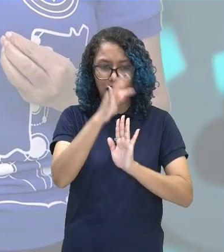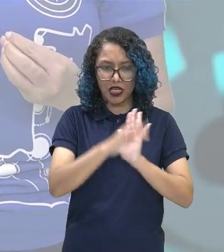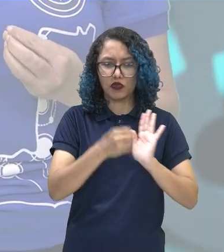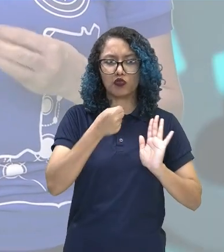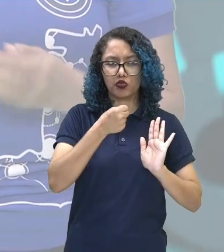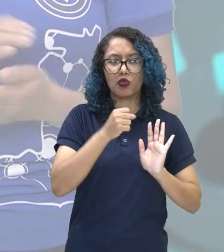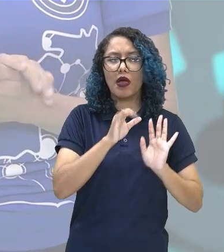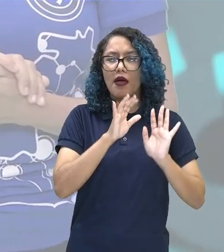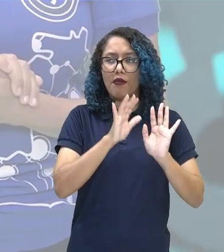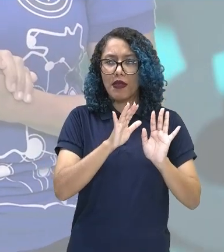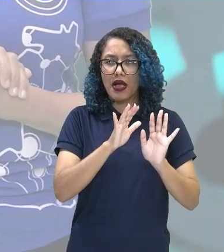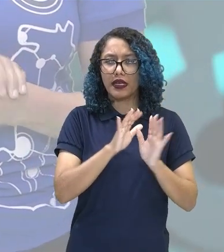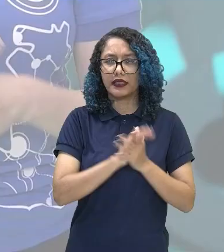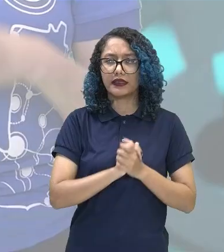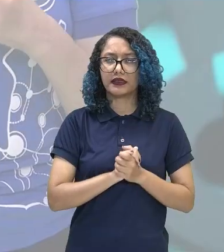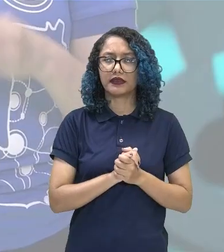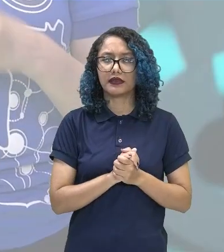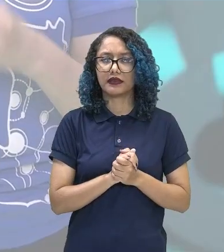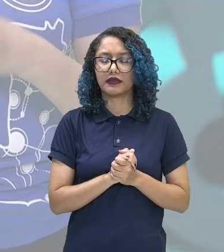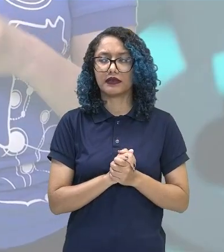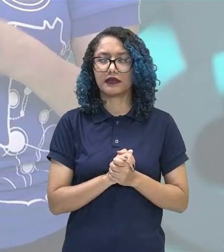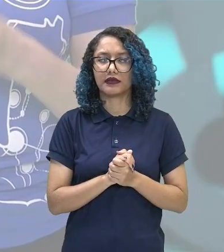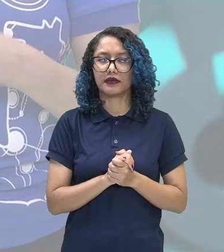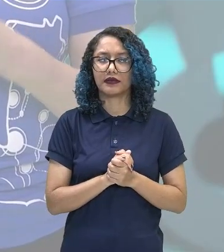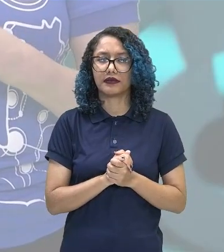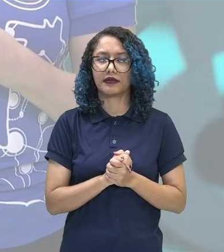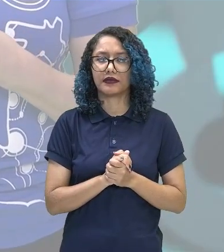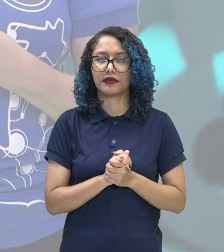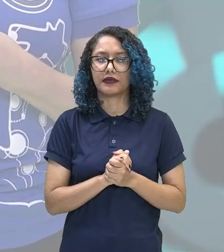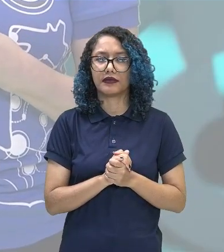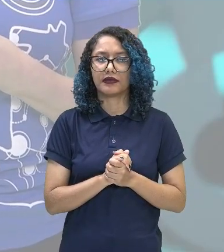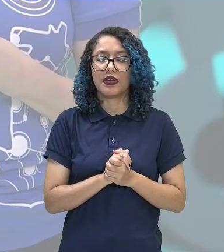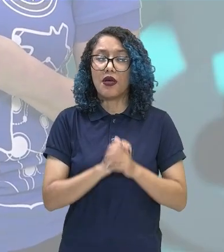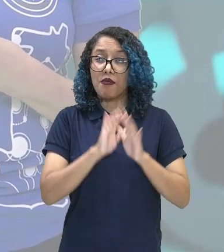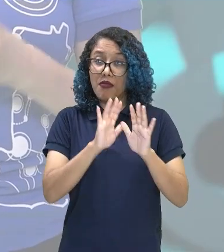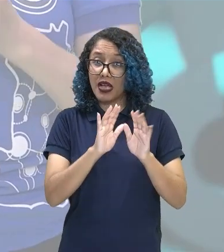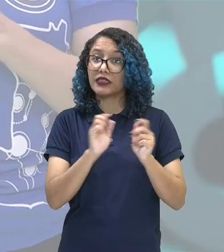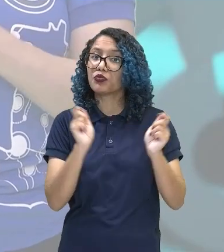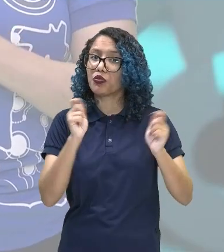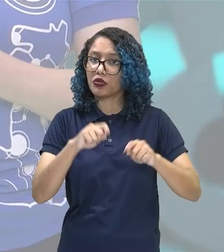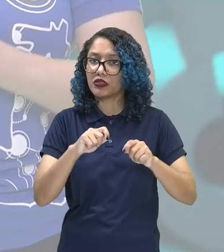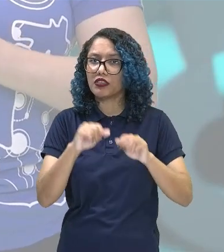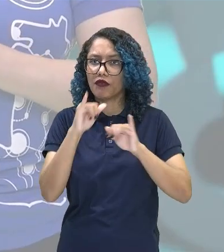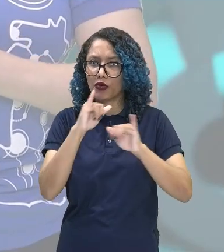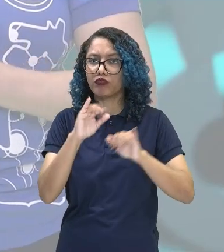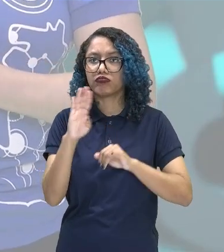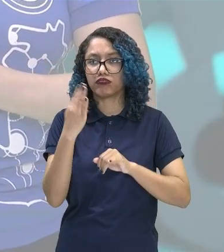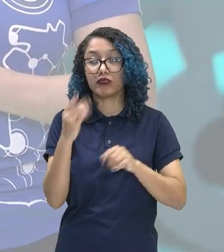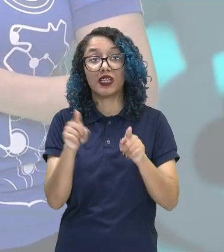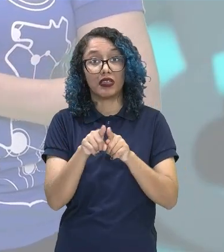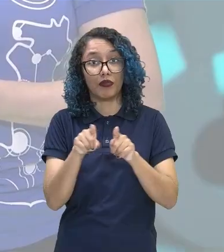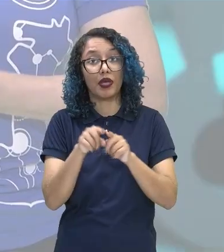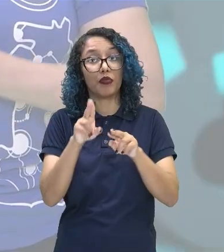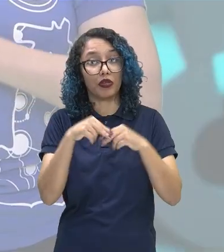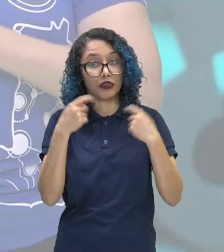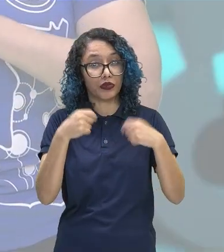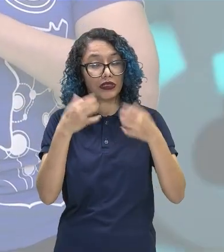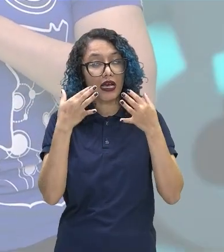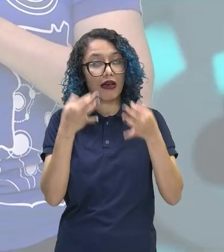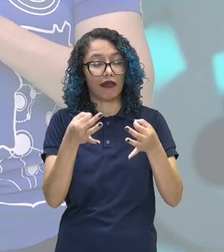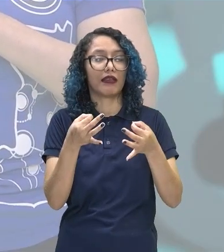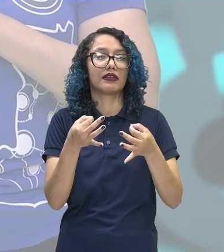que ele está imune a certas fake news, né? Não, a gente vai ter que observar. É